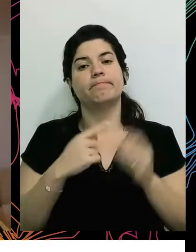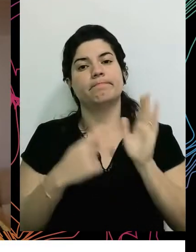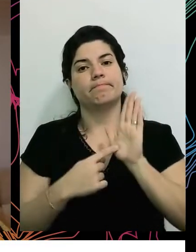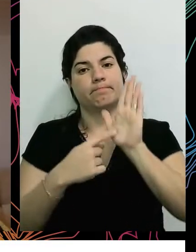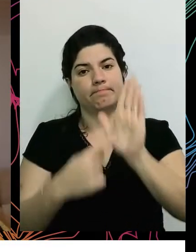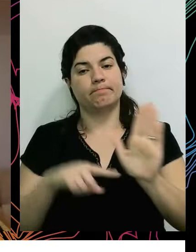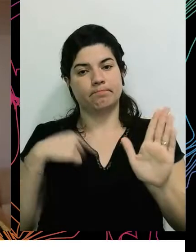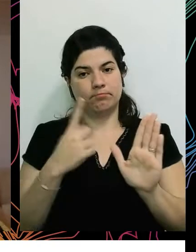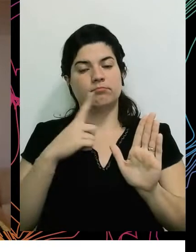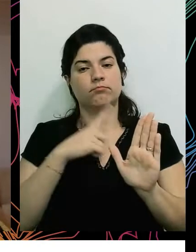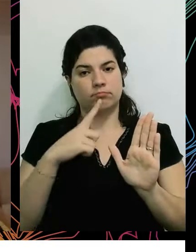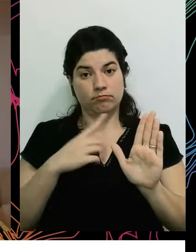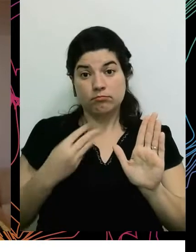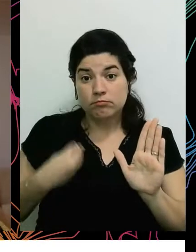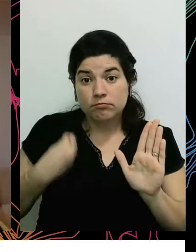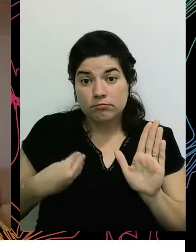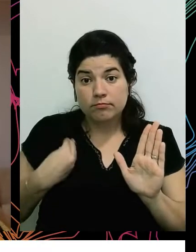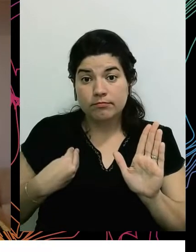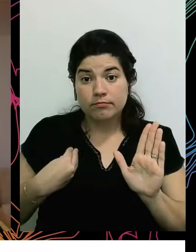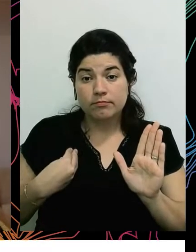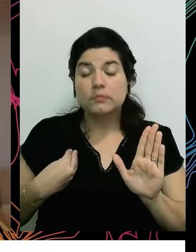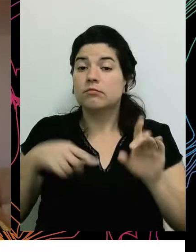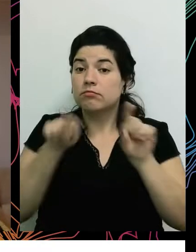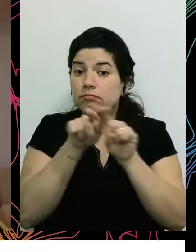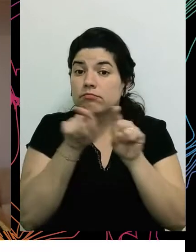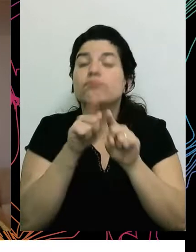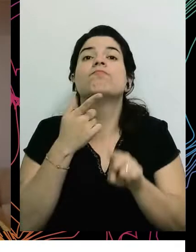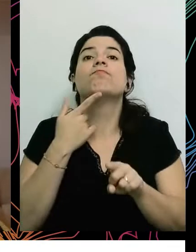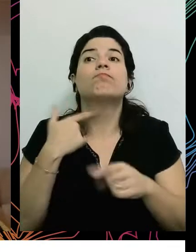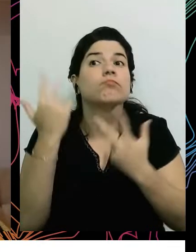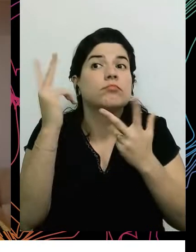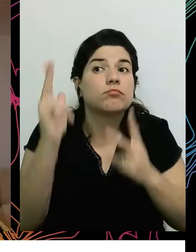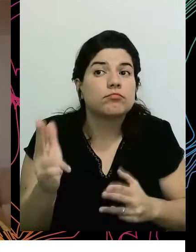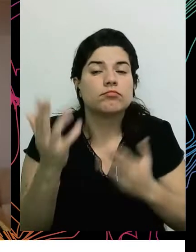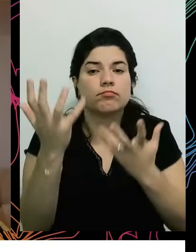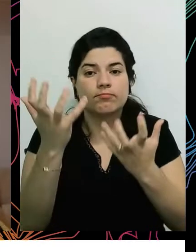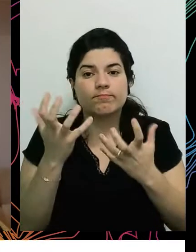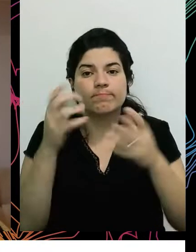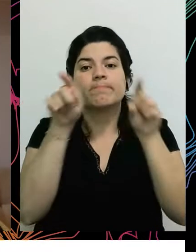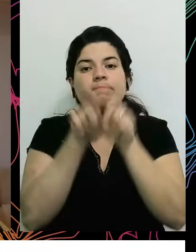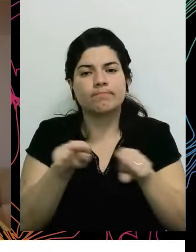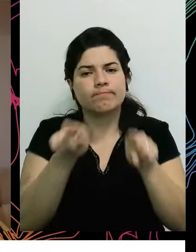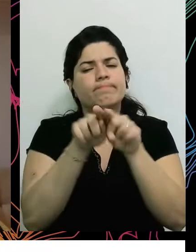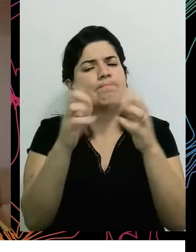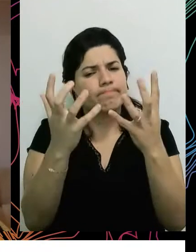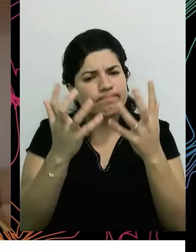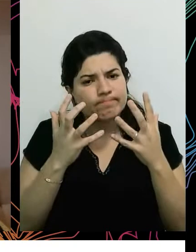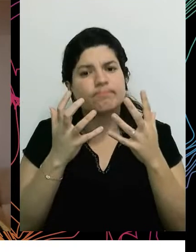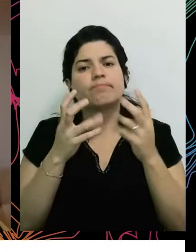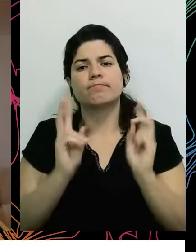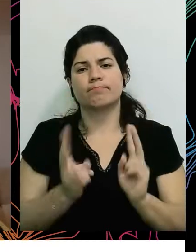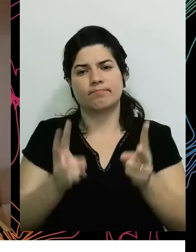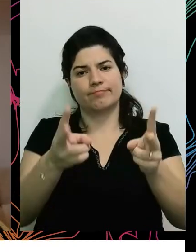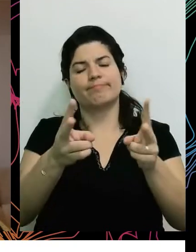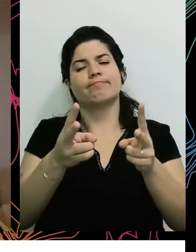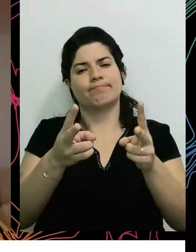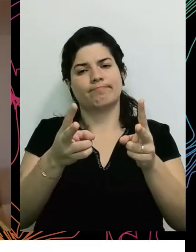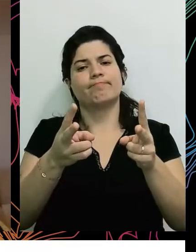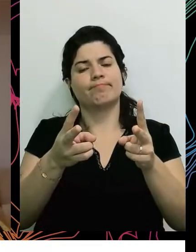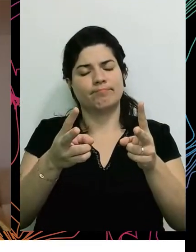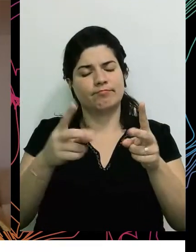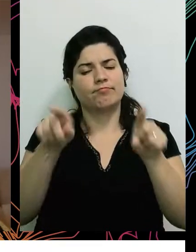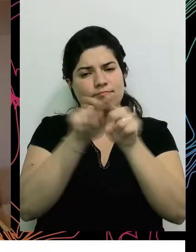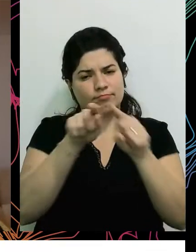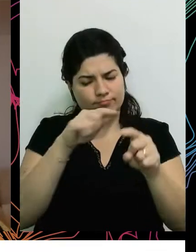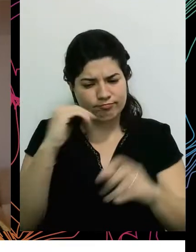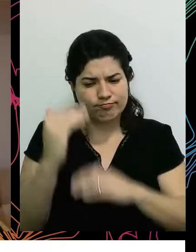estamos presentes, que nós temos as mesmas ambições e que nós queremos seguir o mesmo caminho